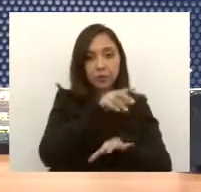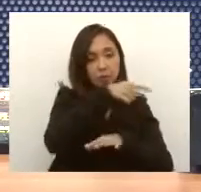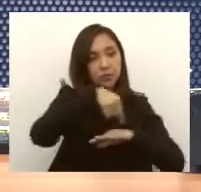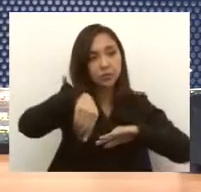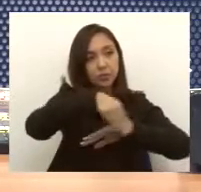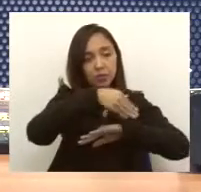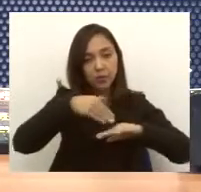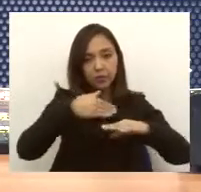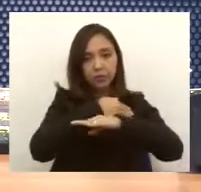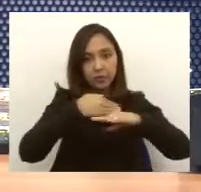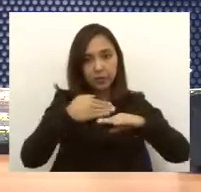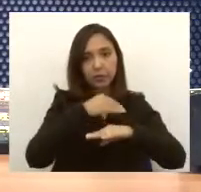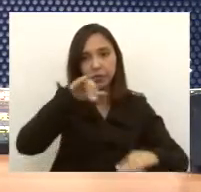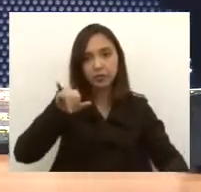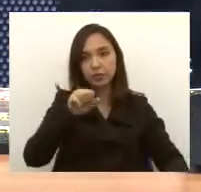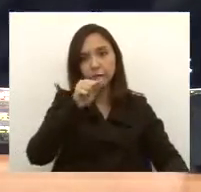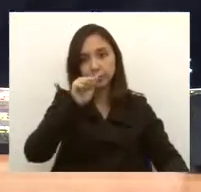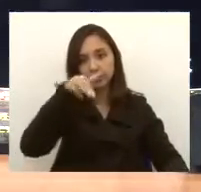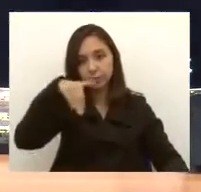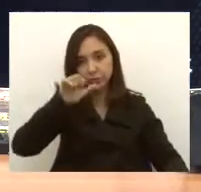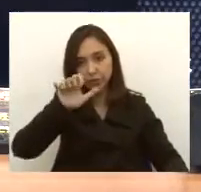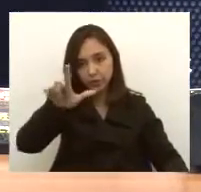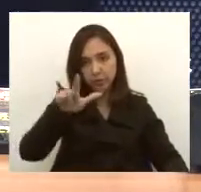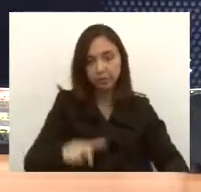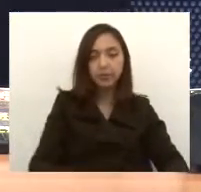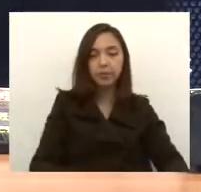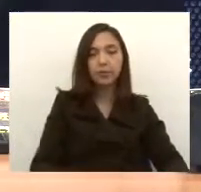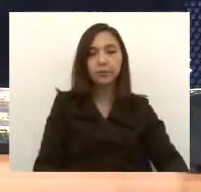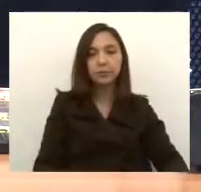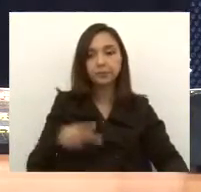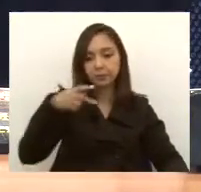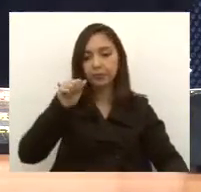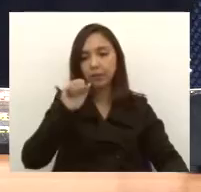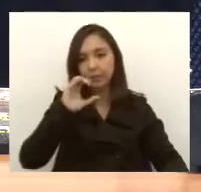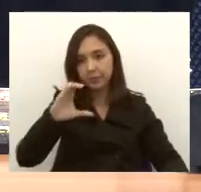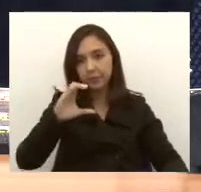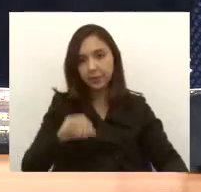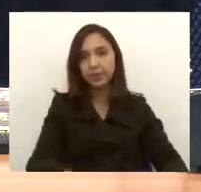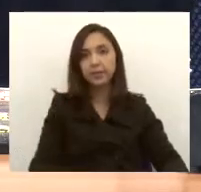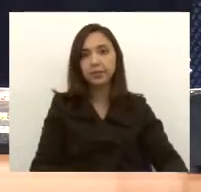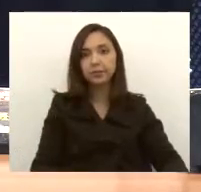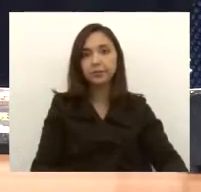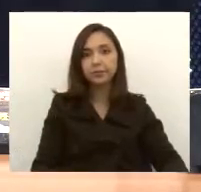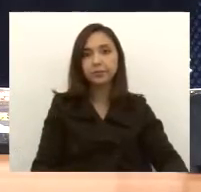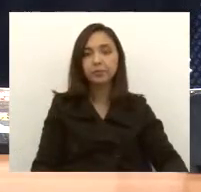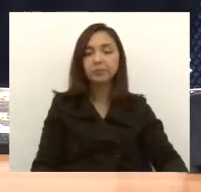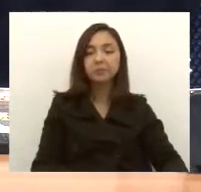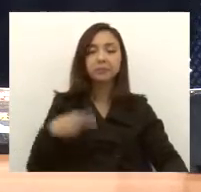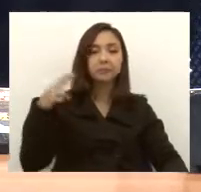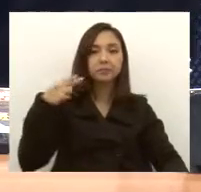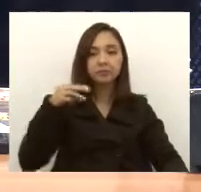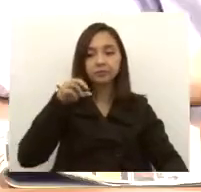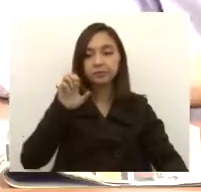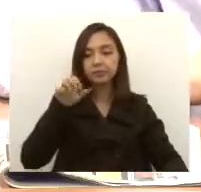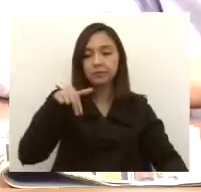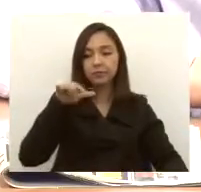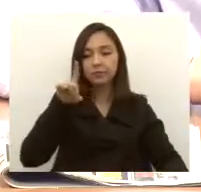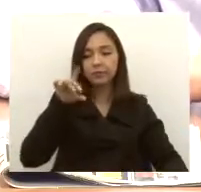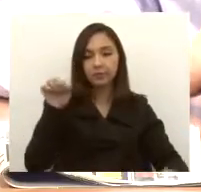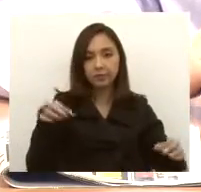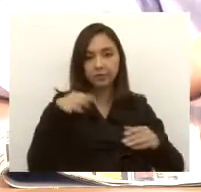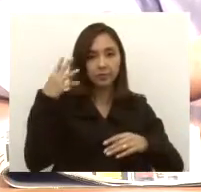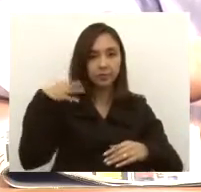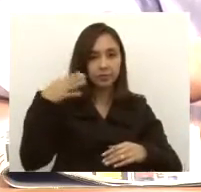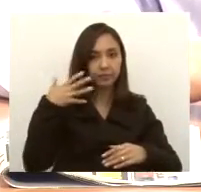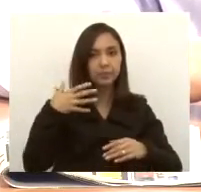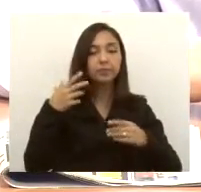avenidas Jamil, João Zarife e Otávio Braga de Mesquita no PAC e programas de mobilidade urbana. Ator, professora Eneide. Em discussão, encerrada a